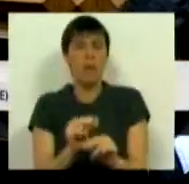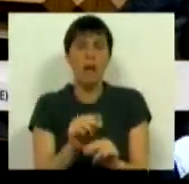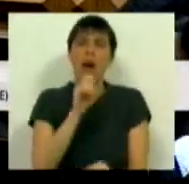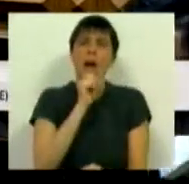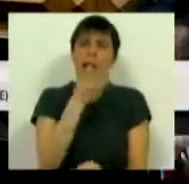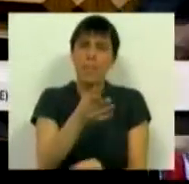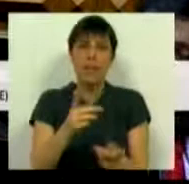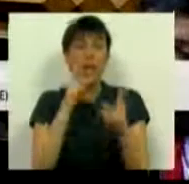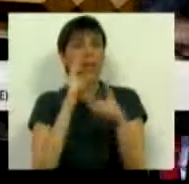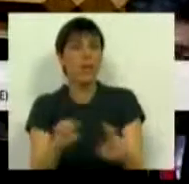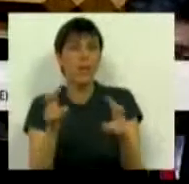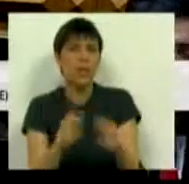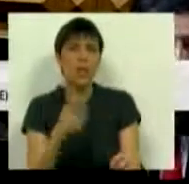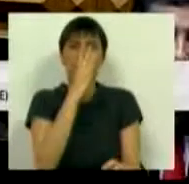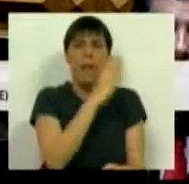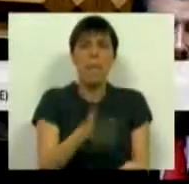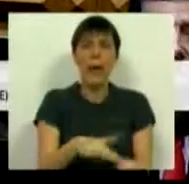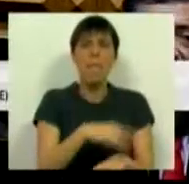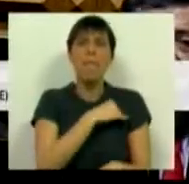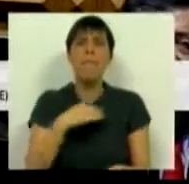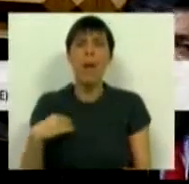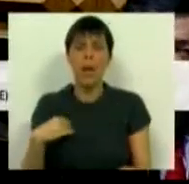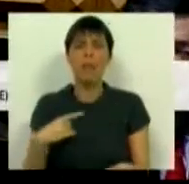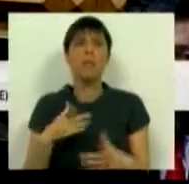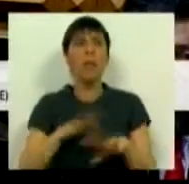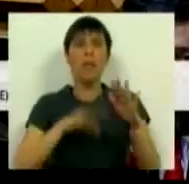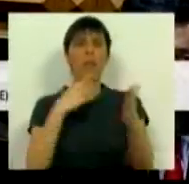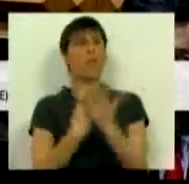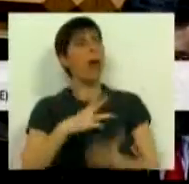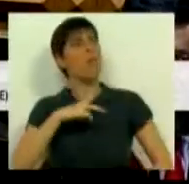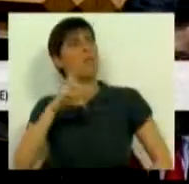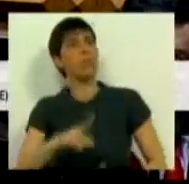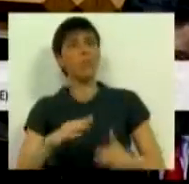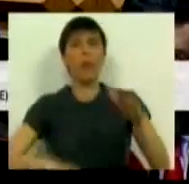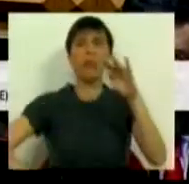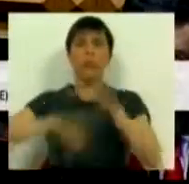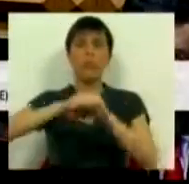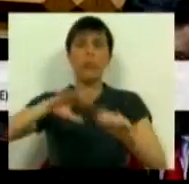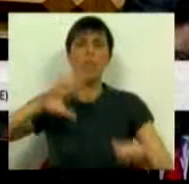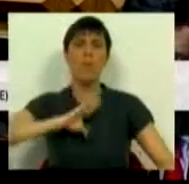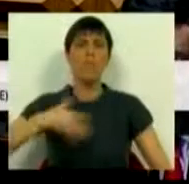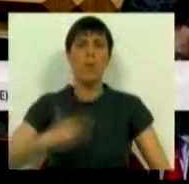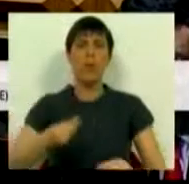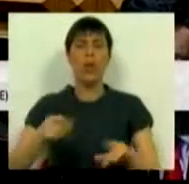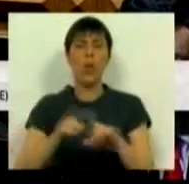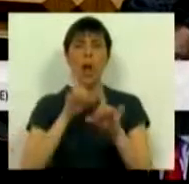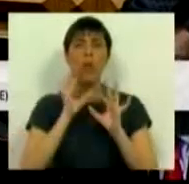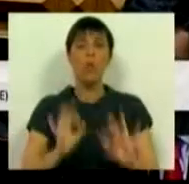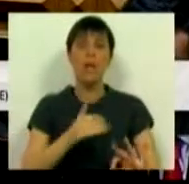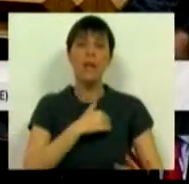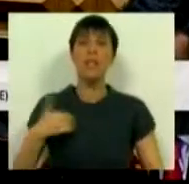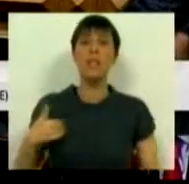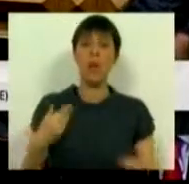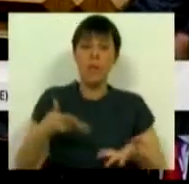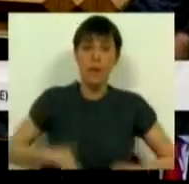com a sua capacidade de investigação, com a sua prática médica, por ter colocado Portugal no topo mundial em termos de cuidados de